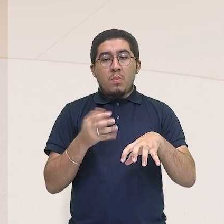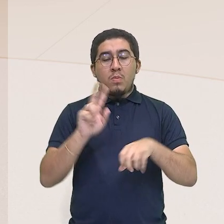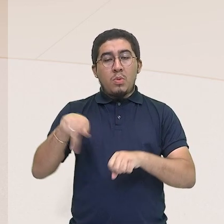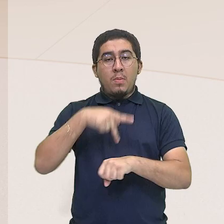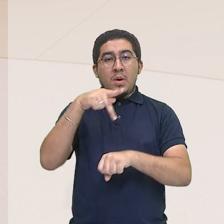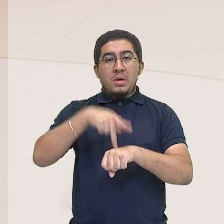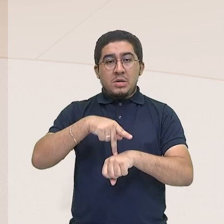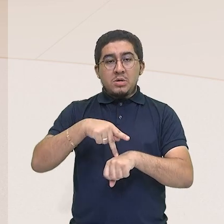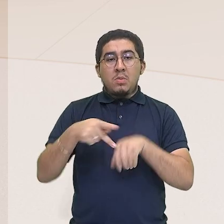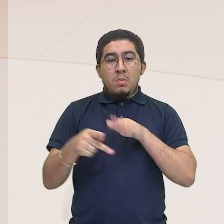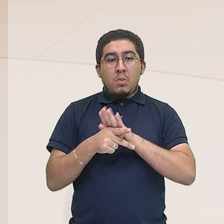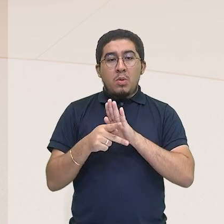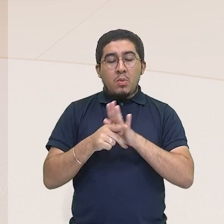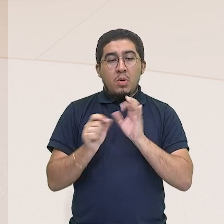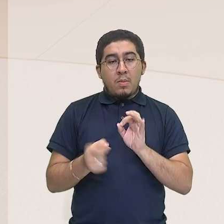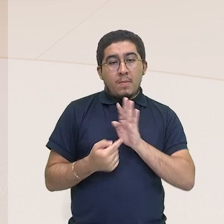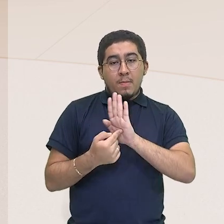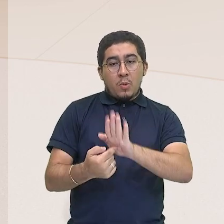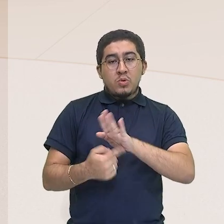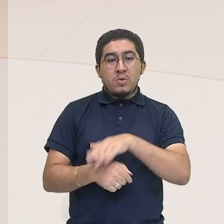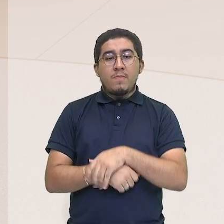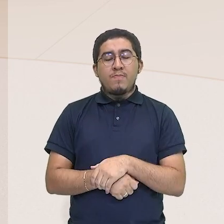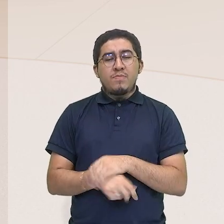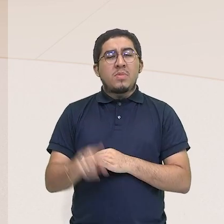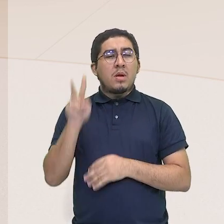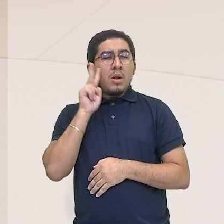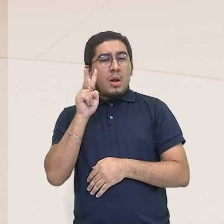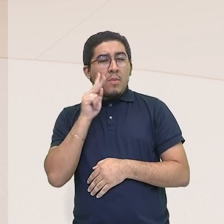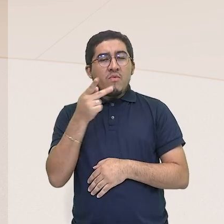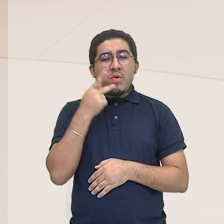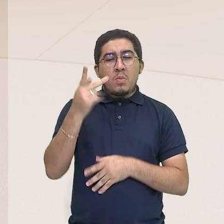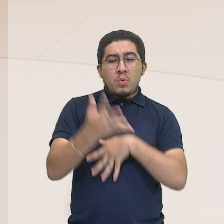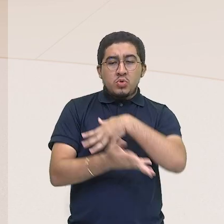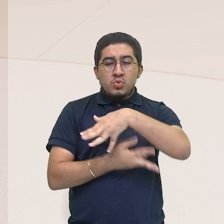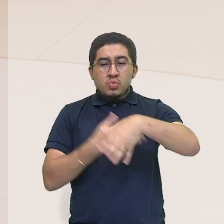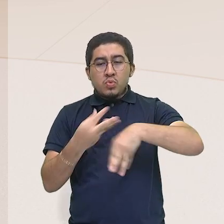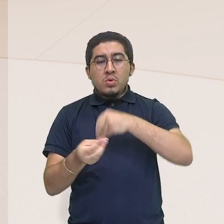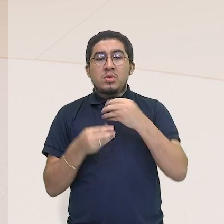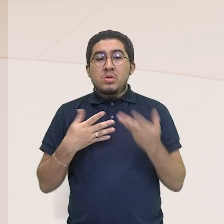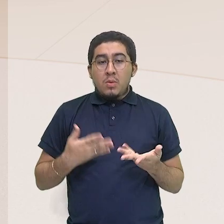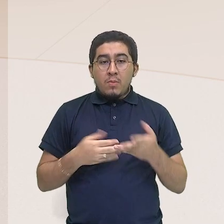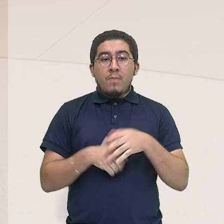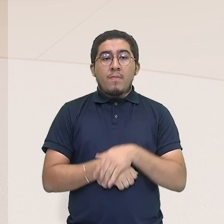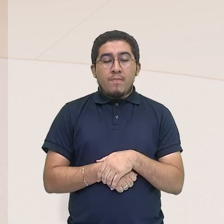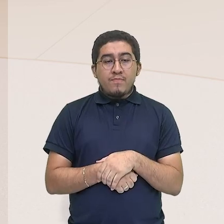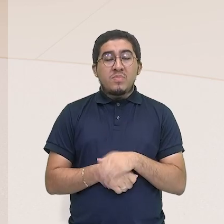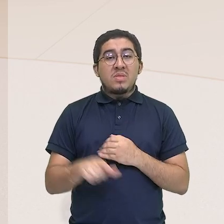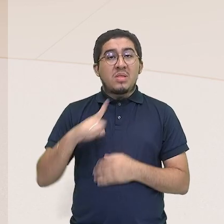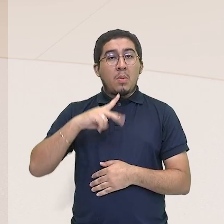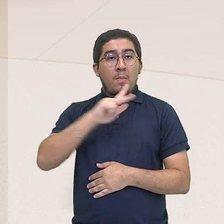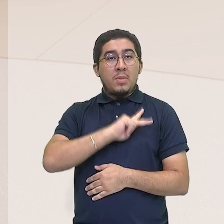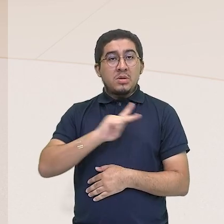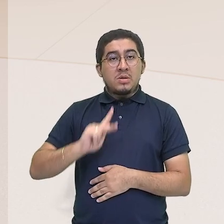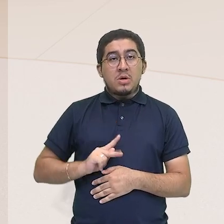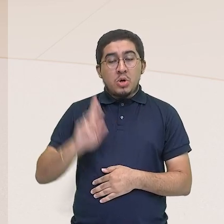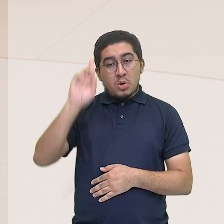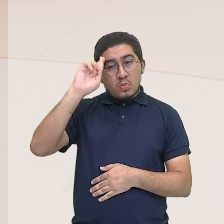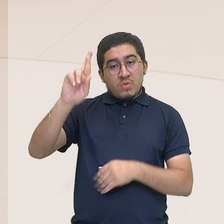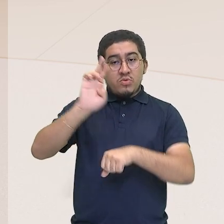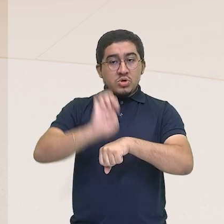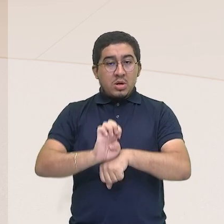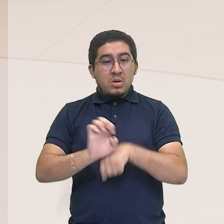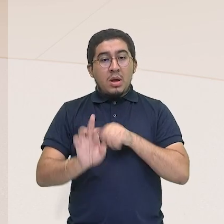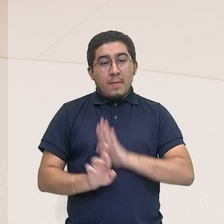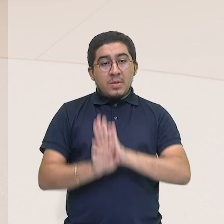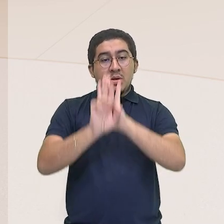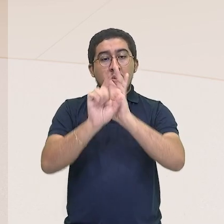Nacional. Esse é que vai formar o parlamento. Lembra que eu falei que era uma mistura? Pois é, tem o presidente, que é o chefe do Estado. Ele representa a